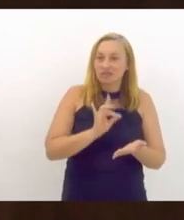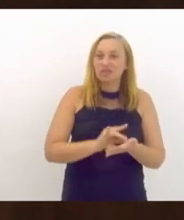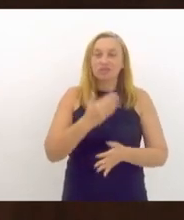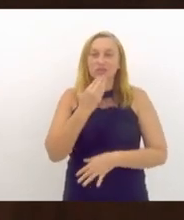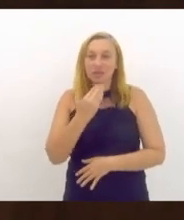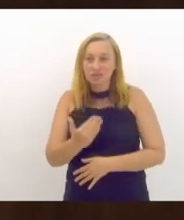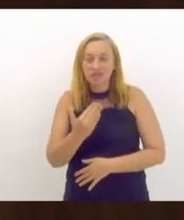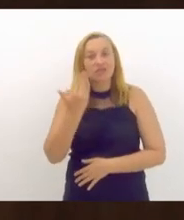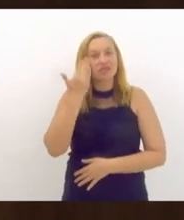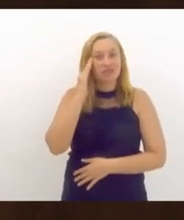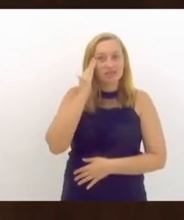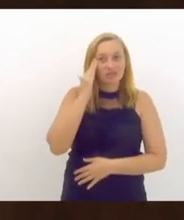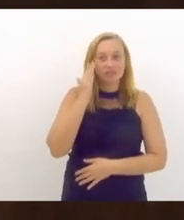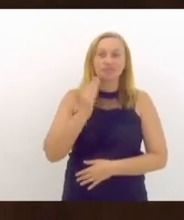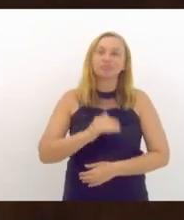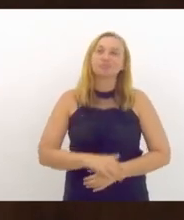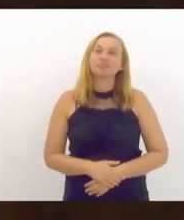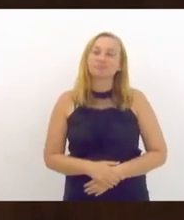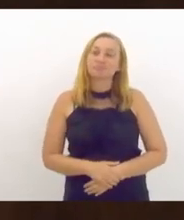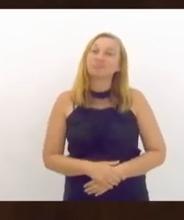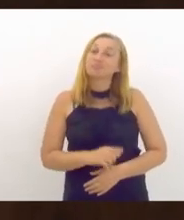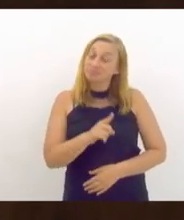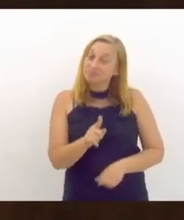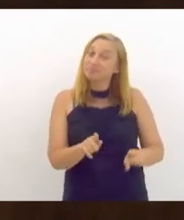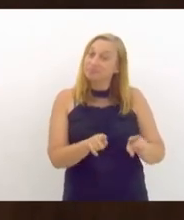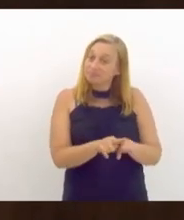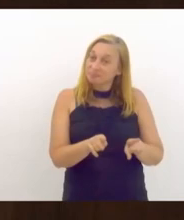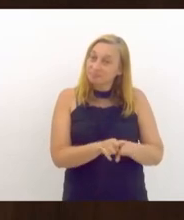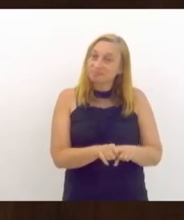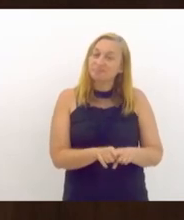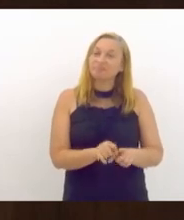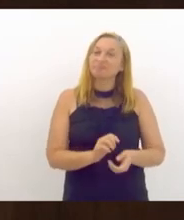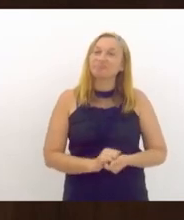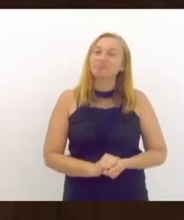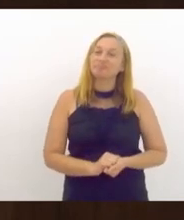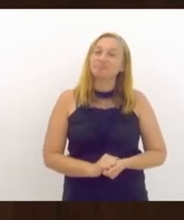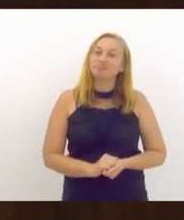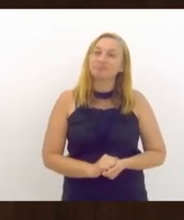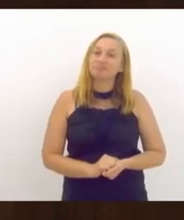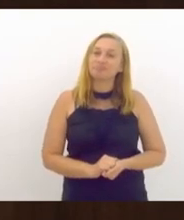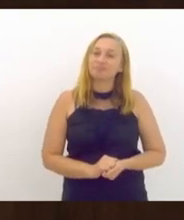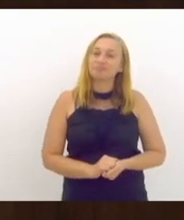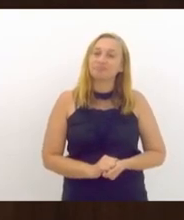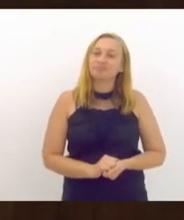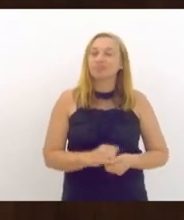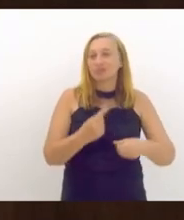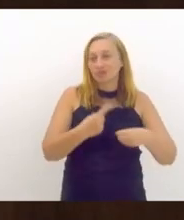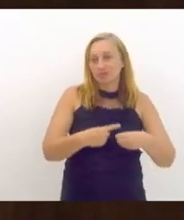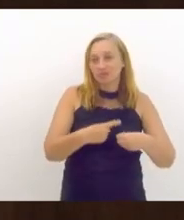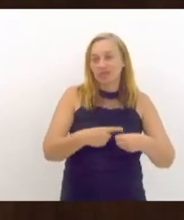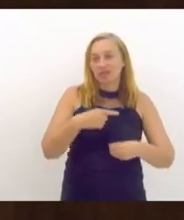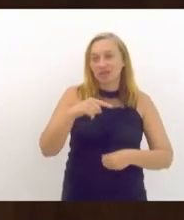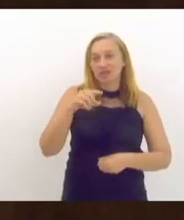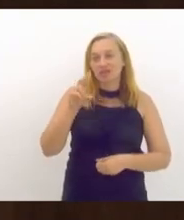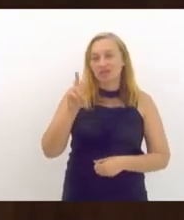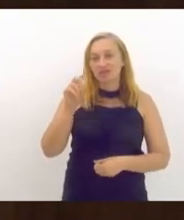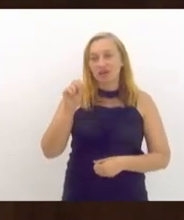solicitado esse entendimento para que ali também se tivesse, né, já que o bairro de Vasco da Gama